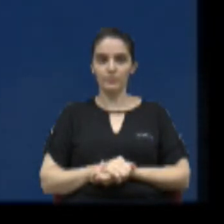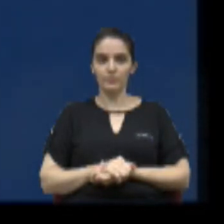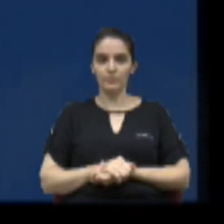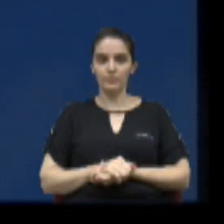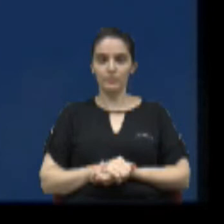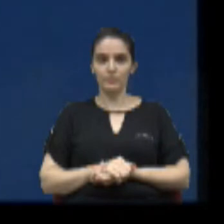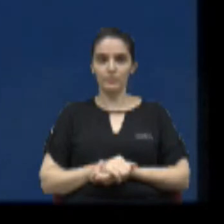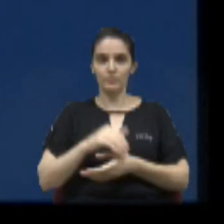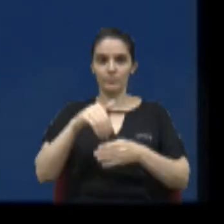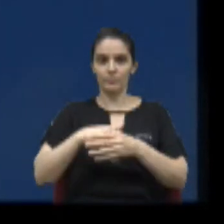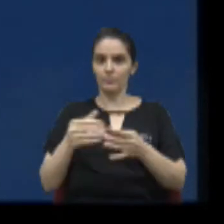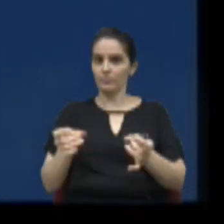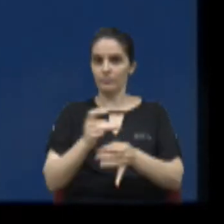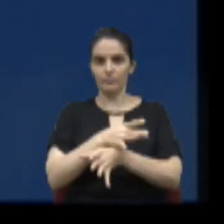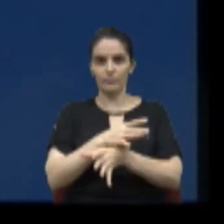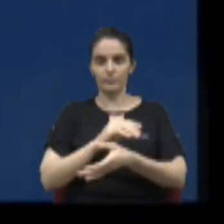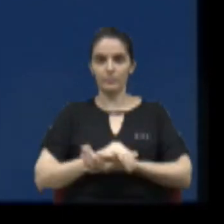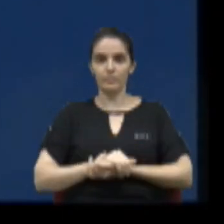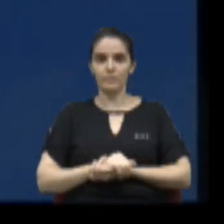Está encerrada a votação.